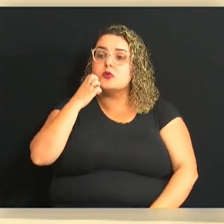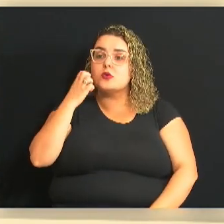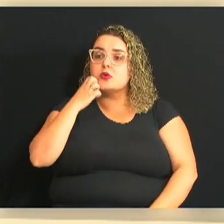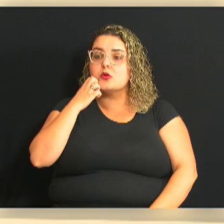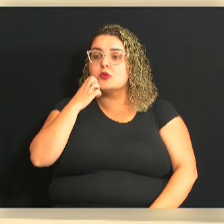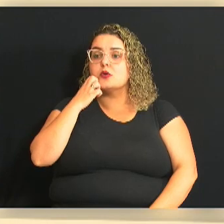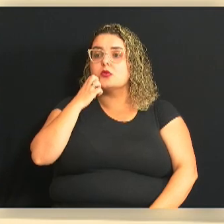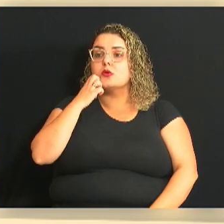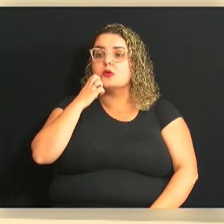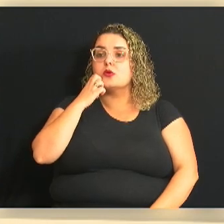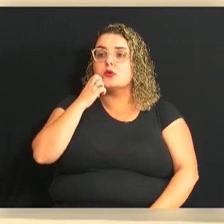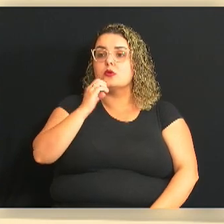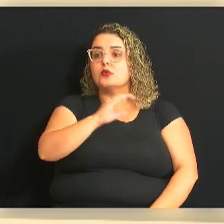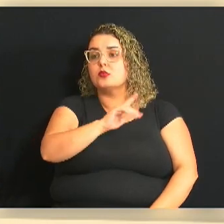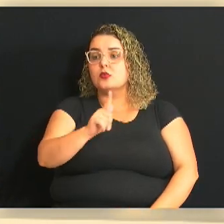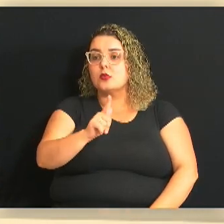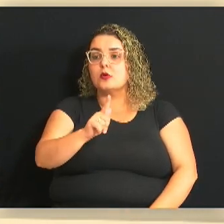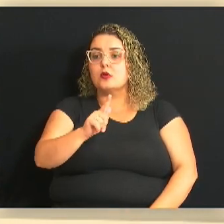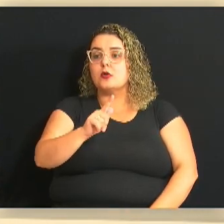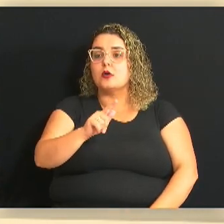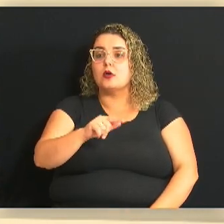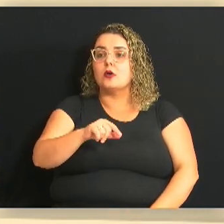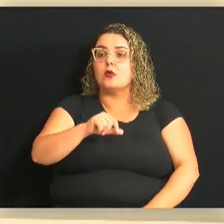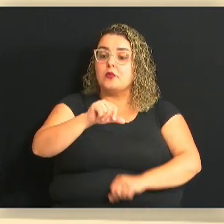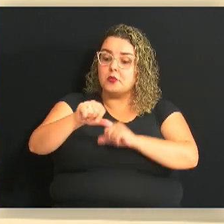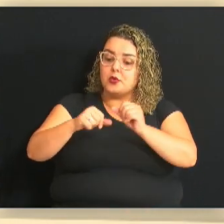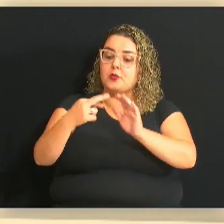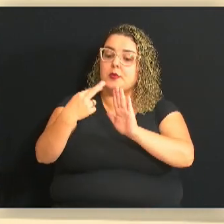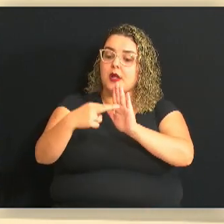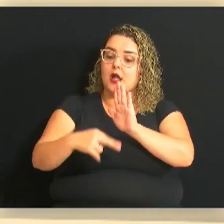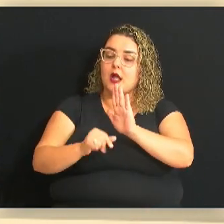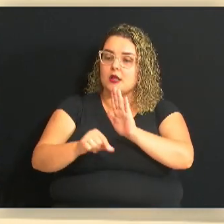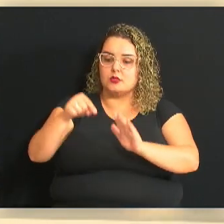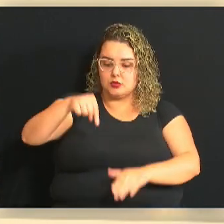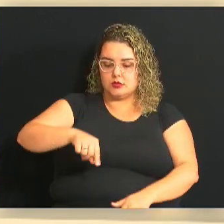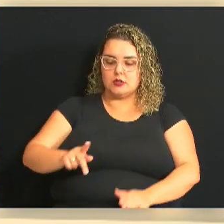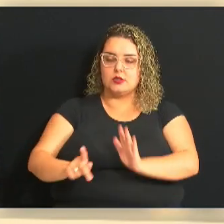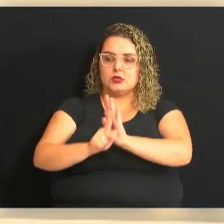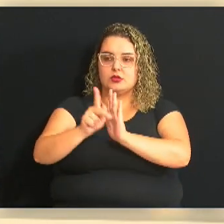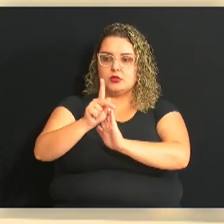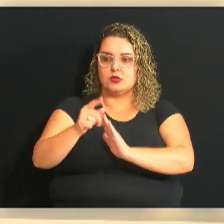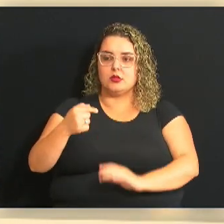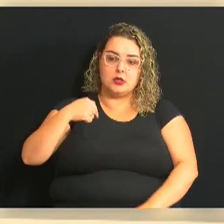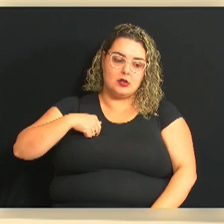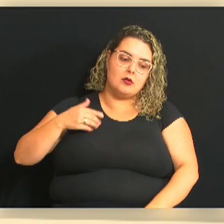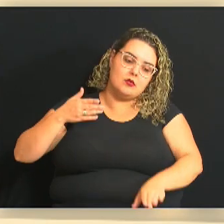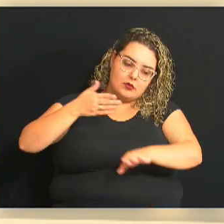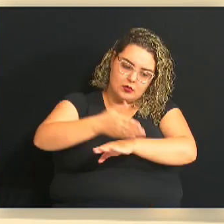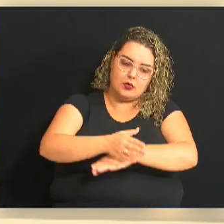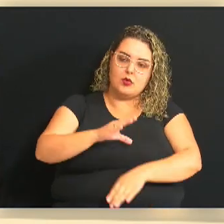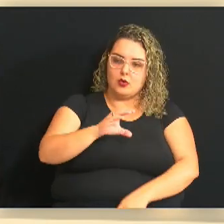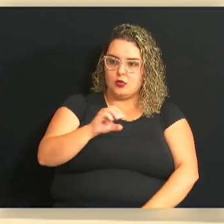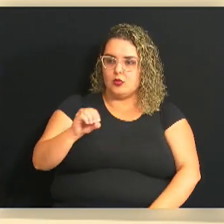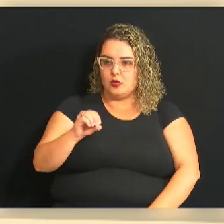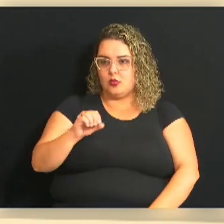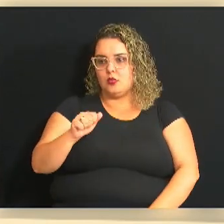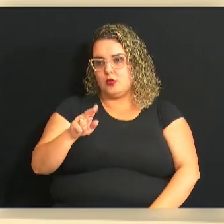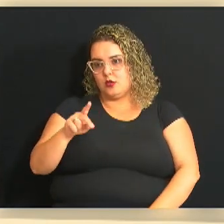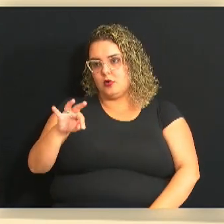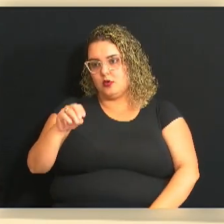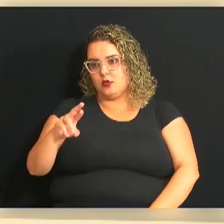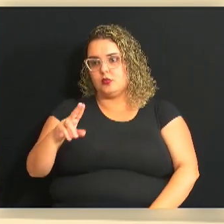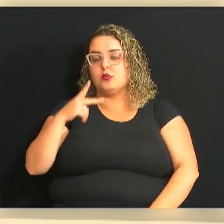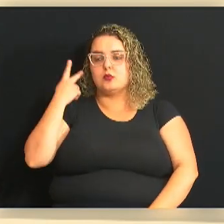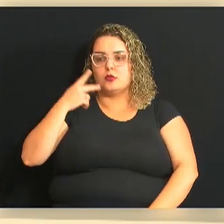do Campo Grande virou relator, como eu fui ser um coautor. O vereador